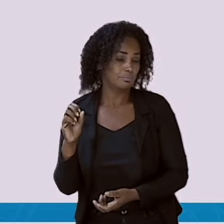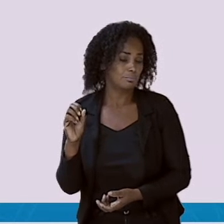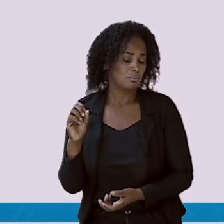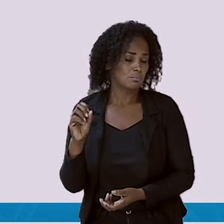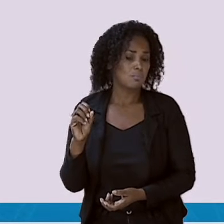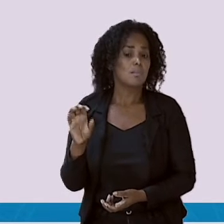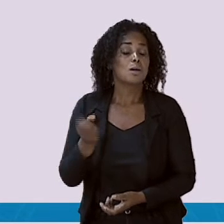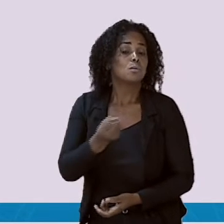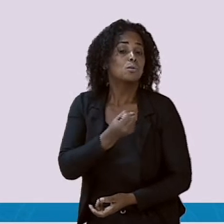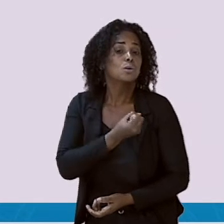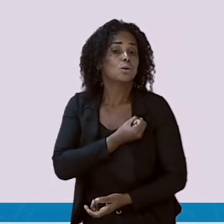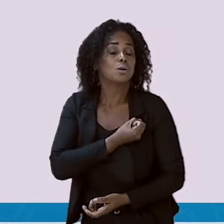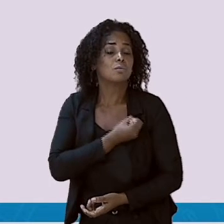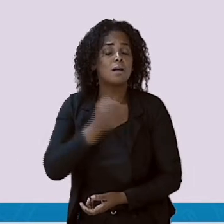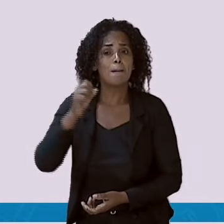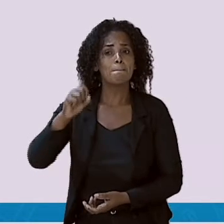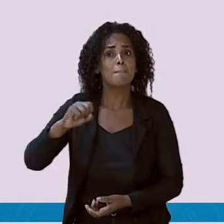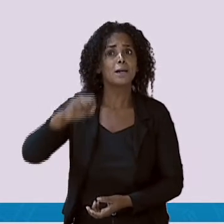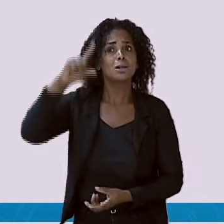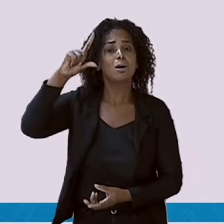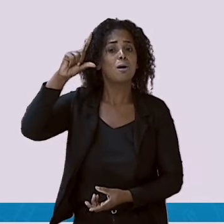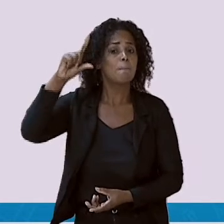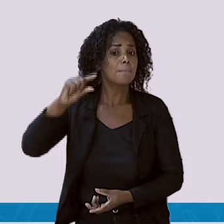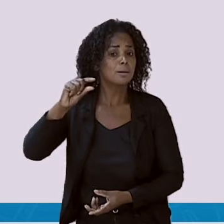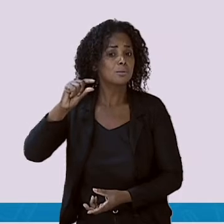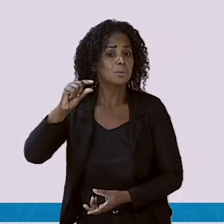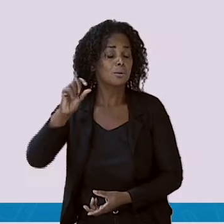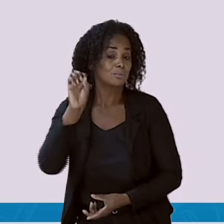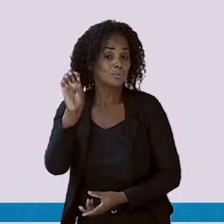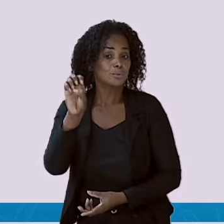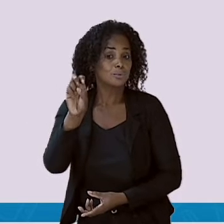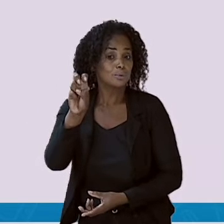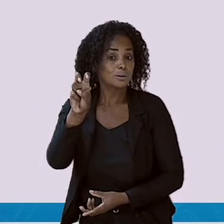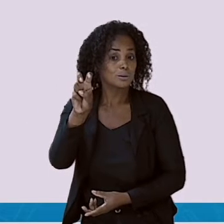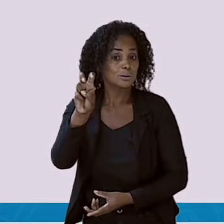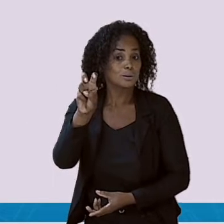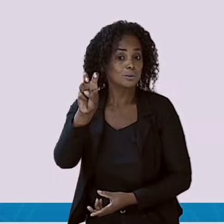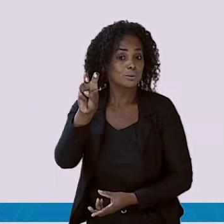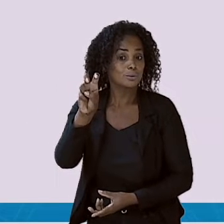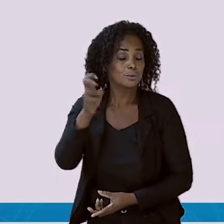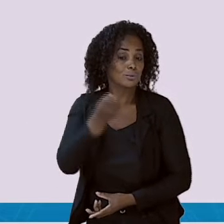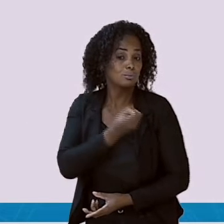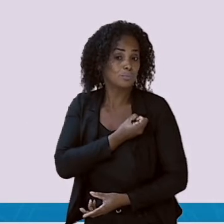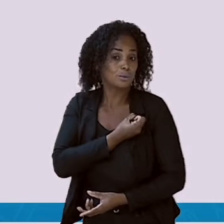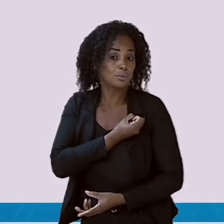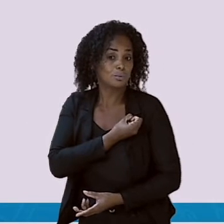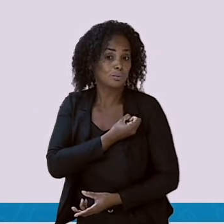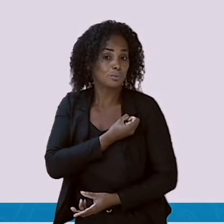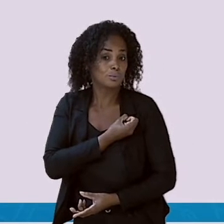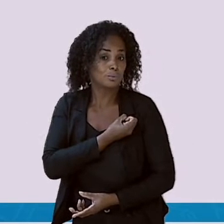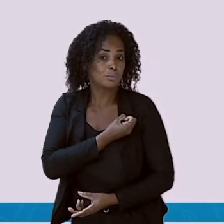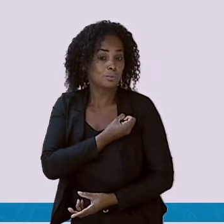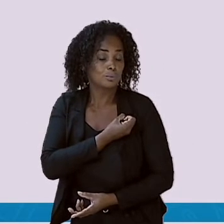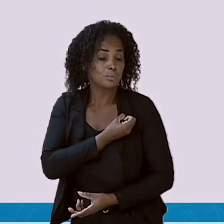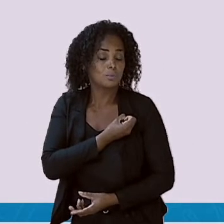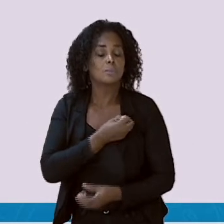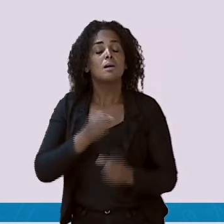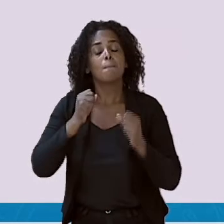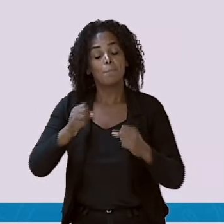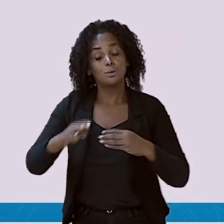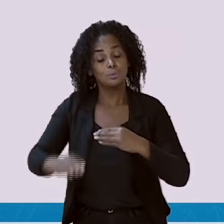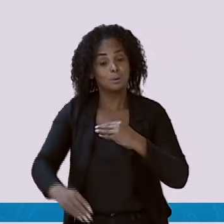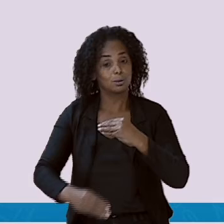ele é menor do que 5? Ele é maior, não é isso? Então, eu arredondo um número a mais aqui